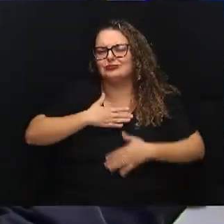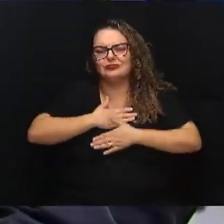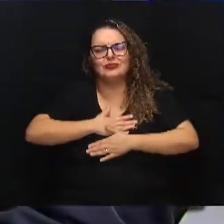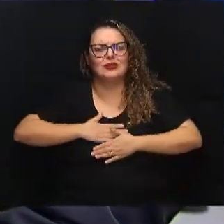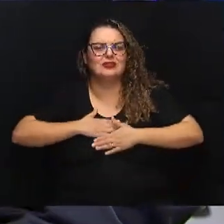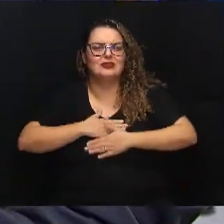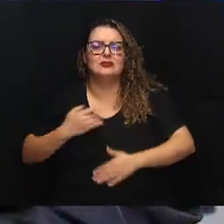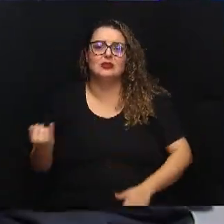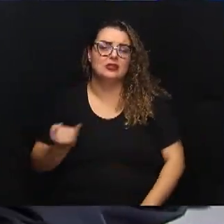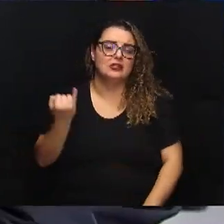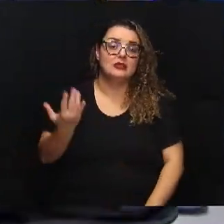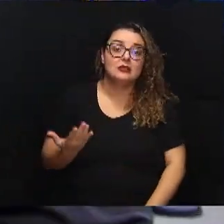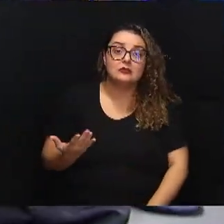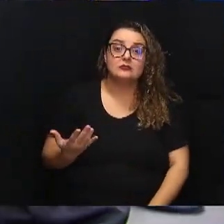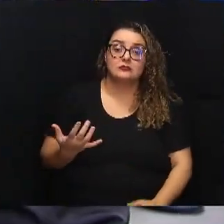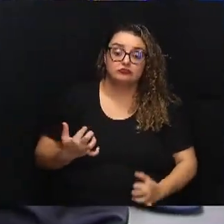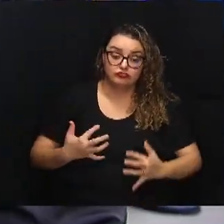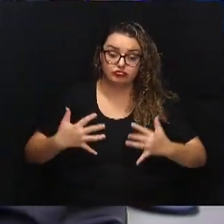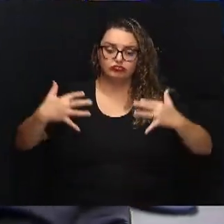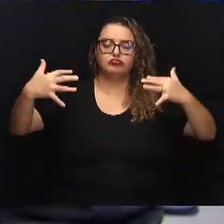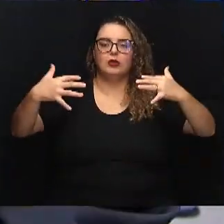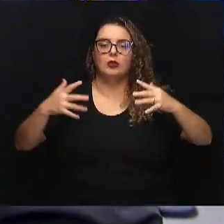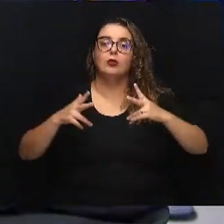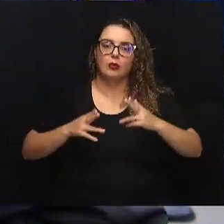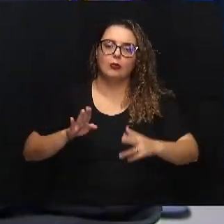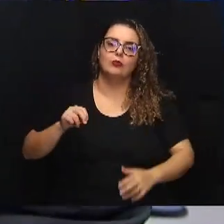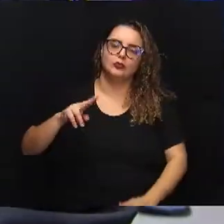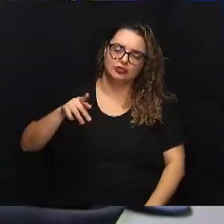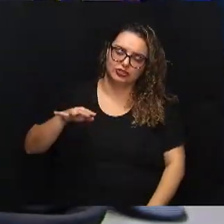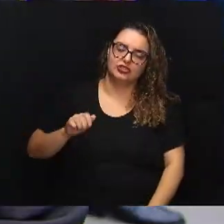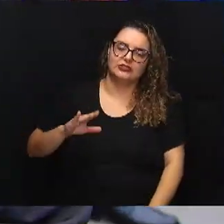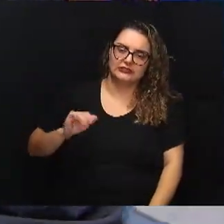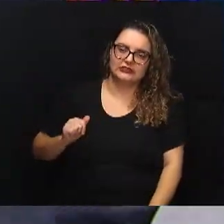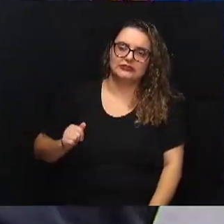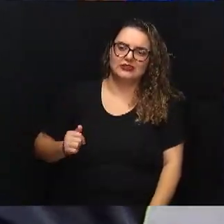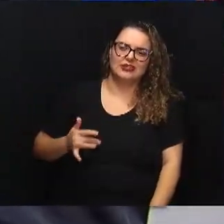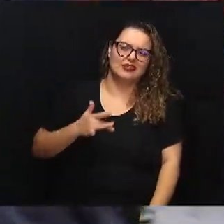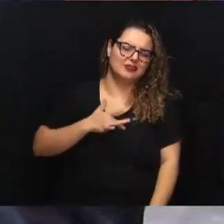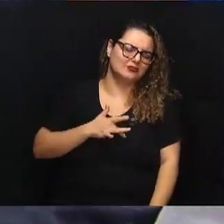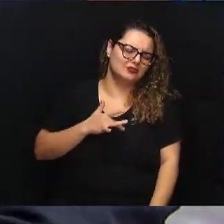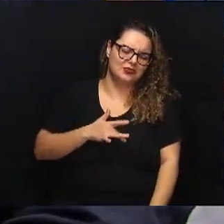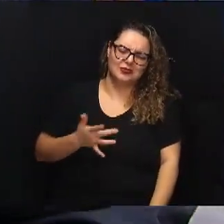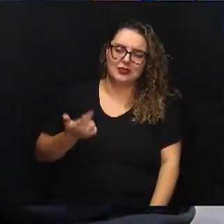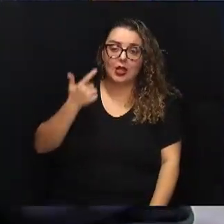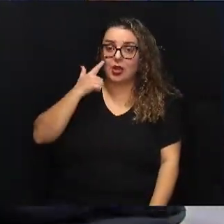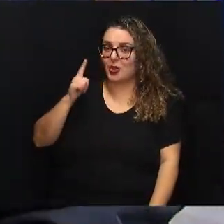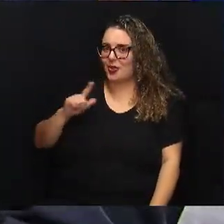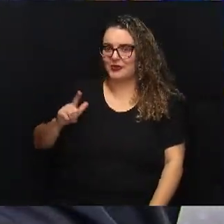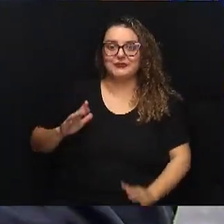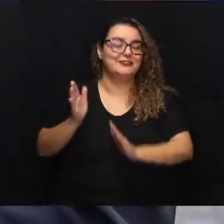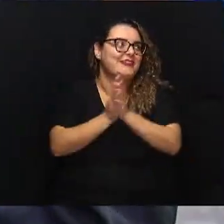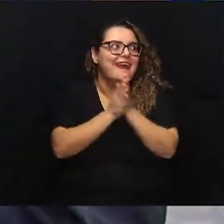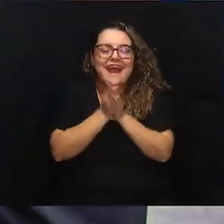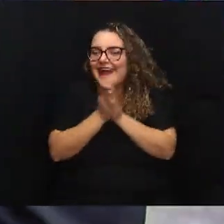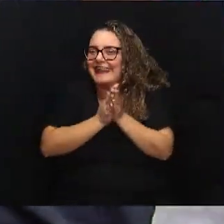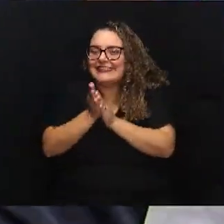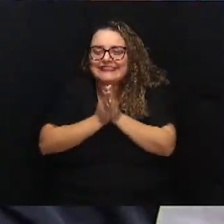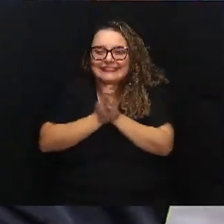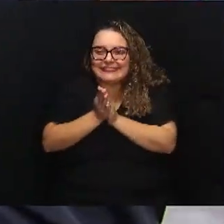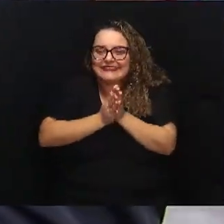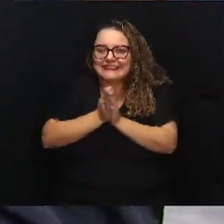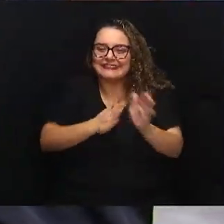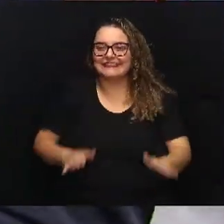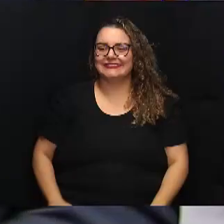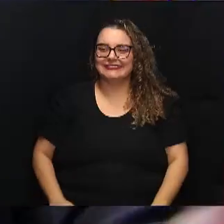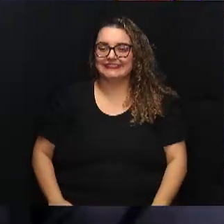tão importante para a pujança que é Campinas, né? Então dava dó. Então, lógico, estamos ansiosos